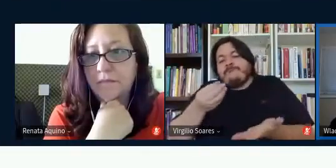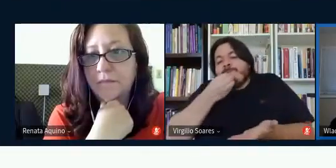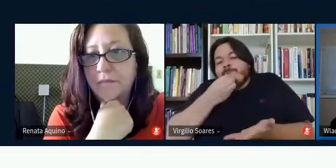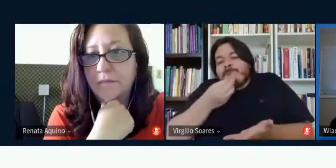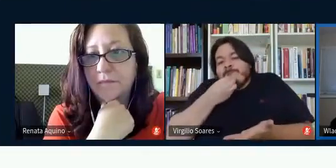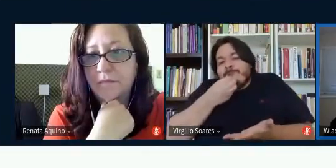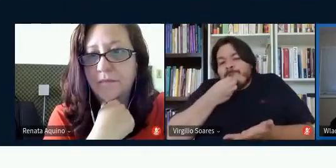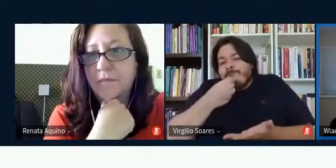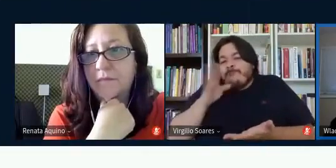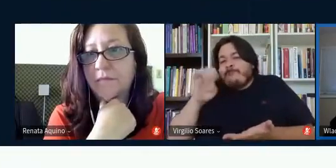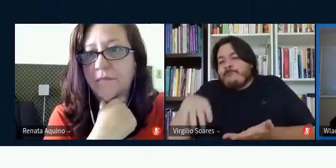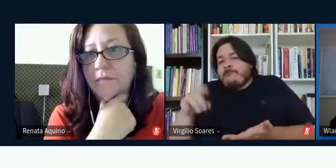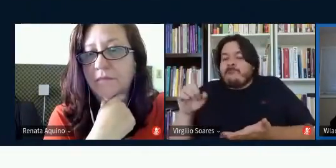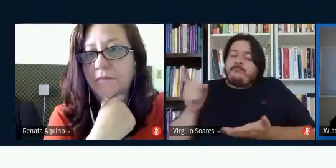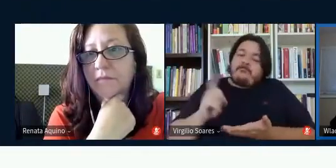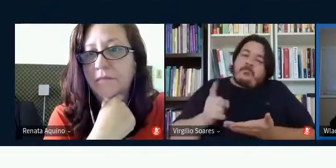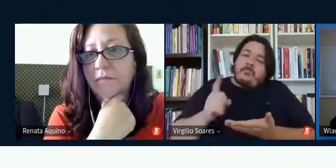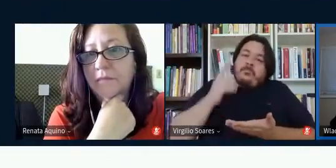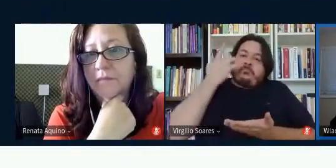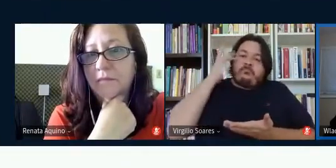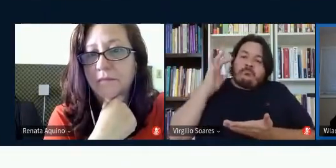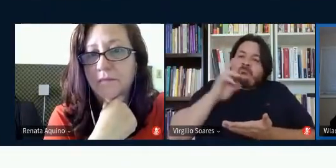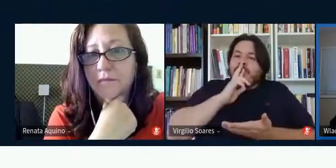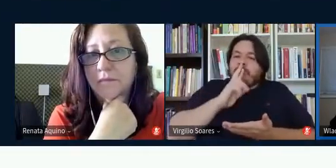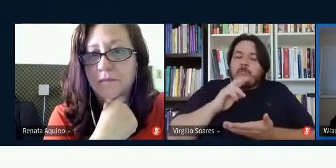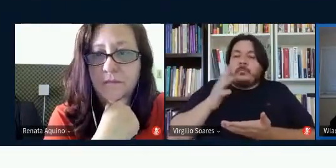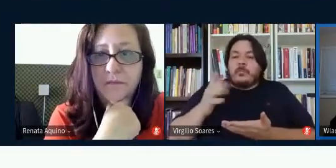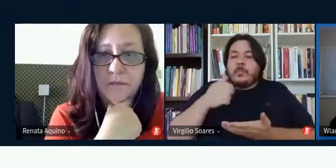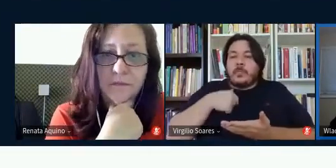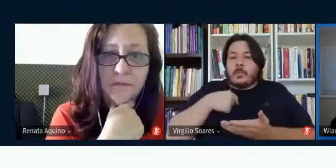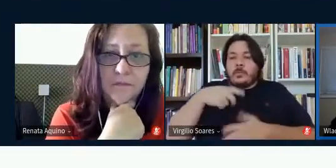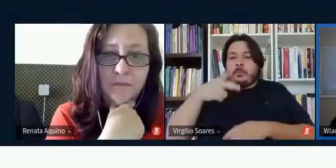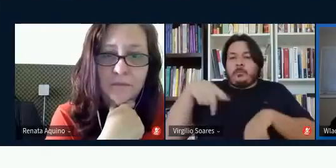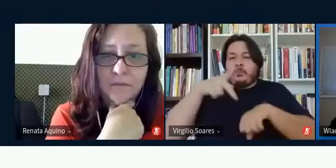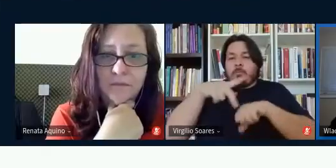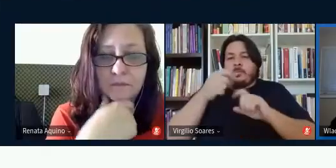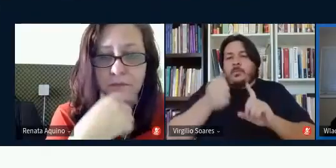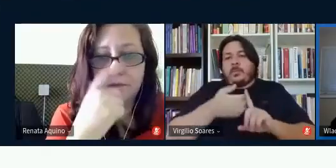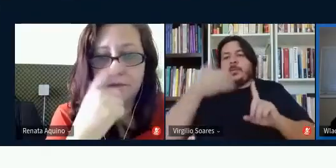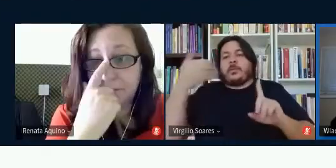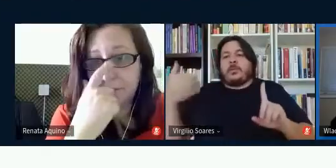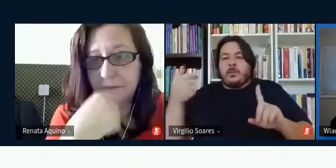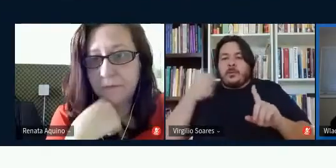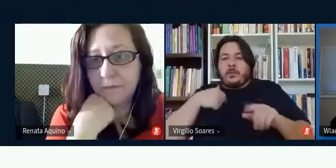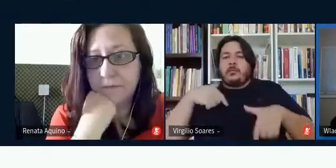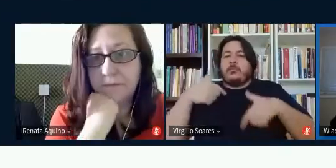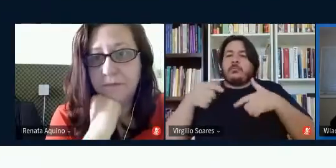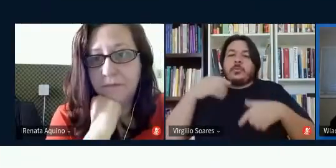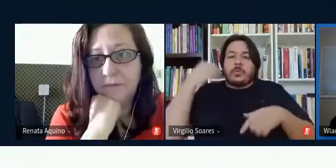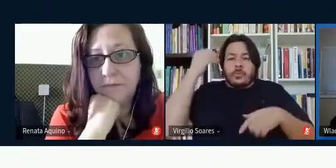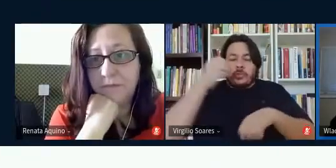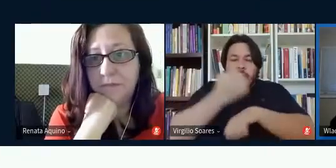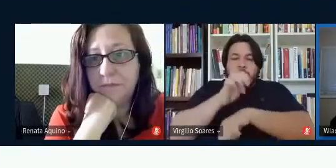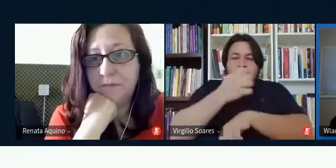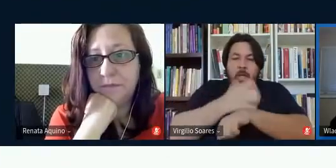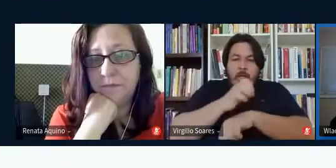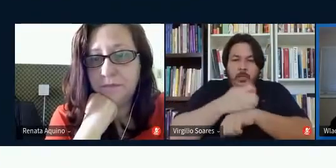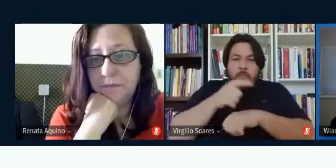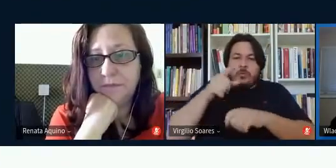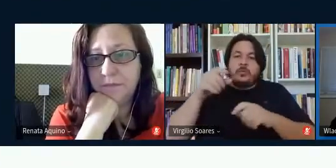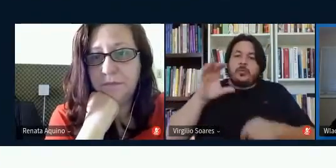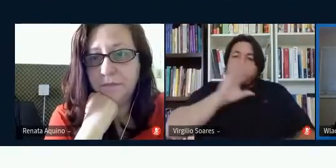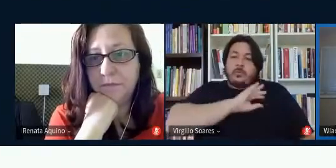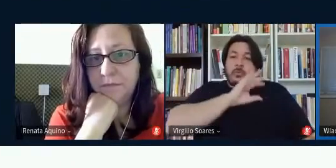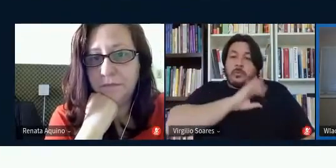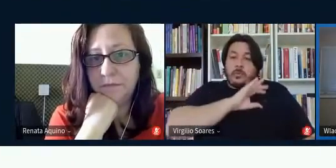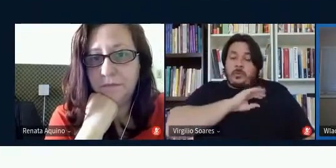dizer, mas, enfim, o fato é que eu estou no exterior, fazendo um estágio sênior no Canadá, e tive, portanto, a oportunidade de fazer um